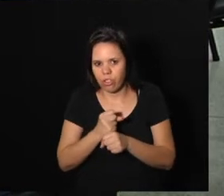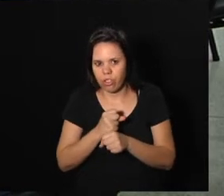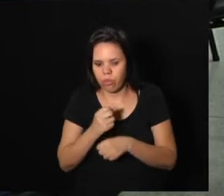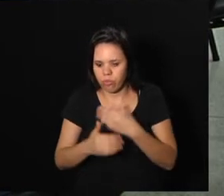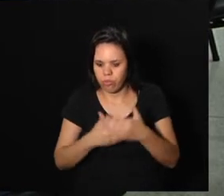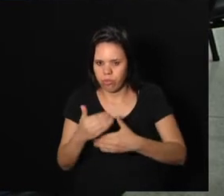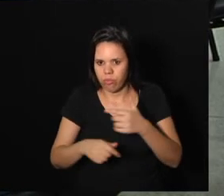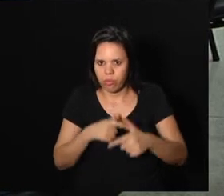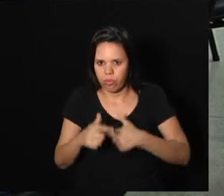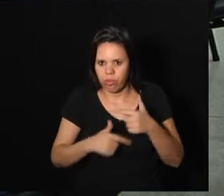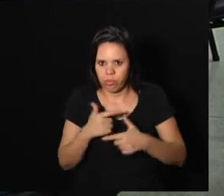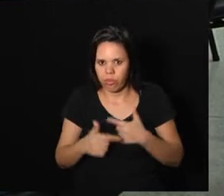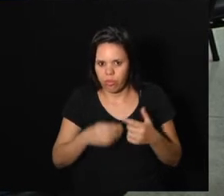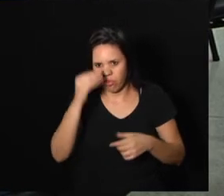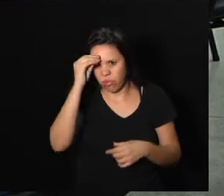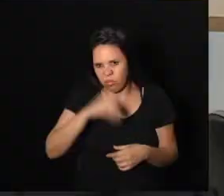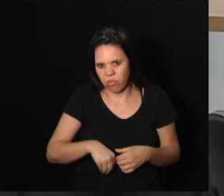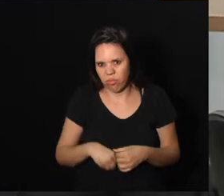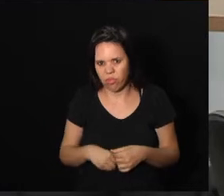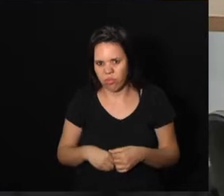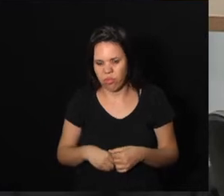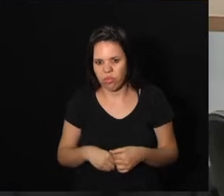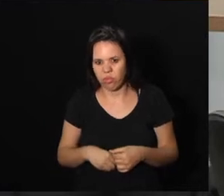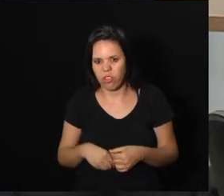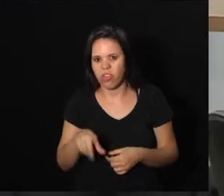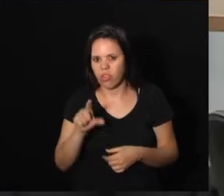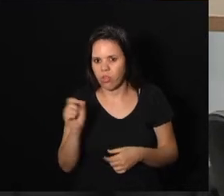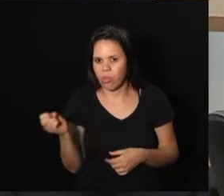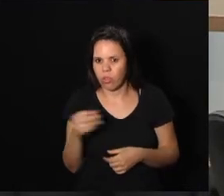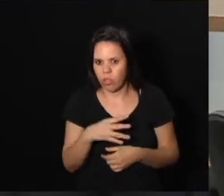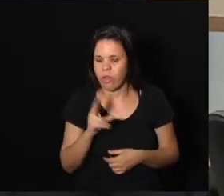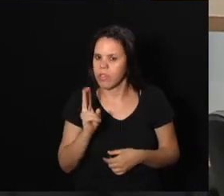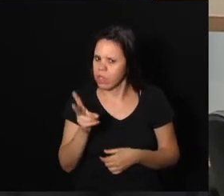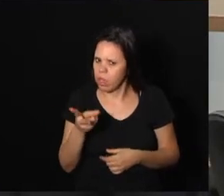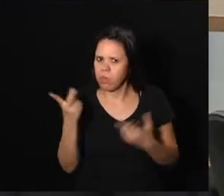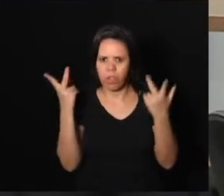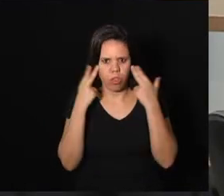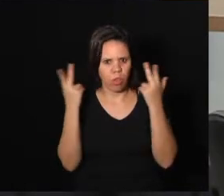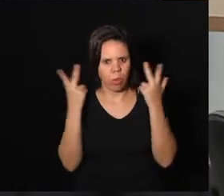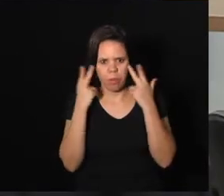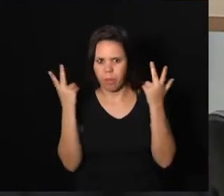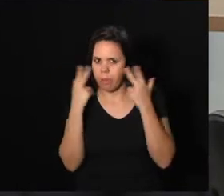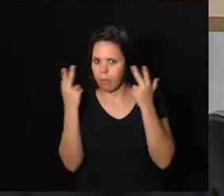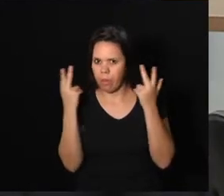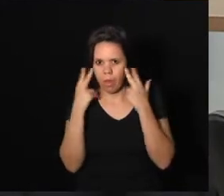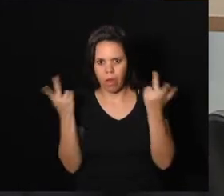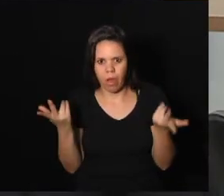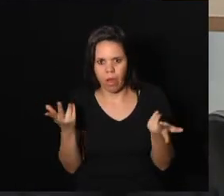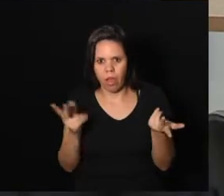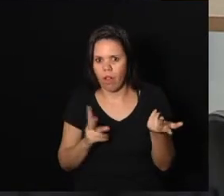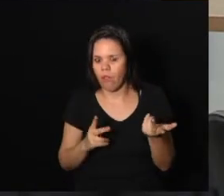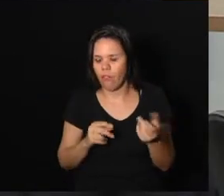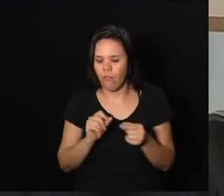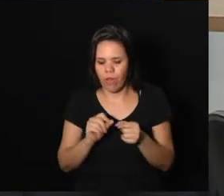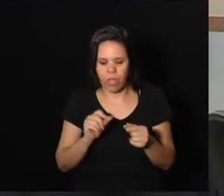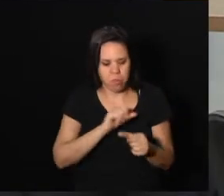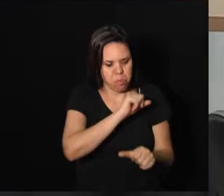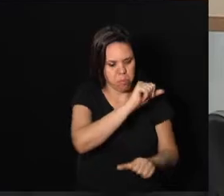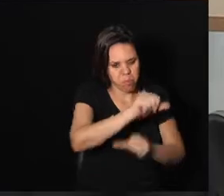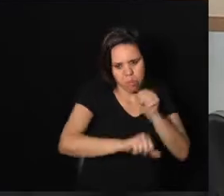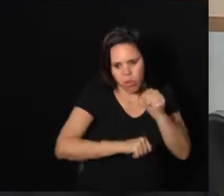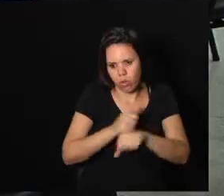desistir e fazer uma nova. Isso pode acontecer mesmo? Lógico que pode, e é cada vez mais comum. Atualmente isso é cada vez mais comum, a pessoa mudar